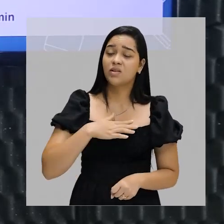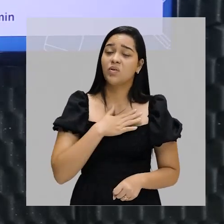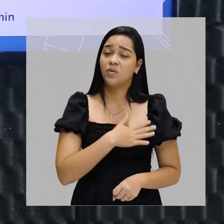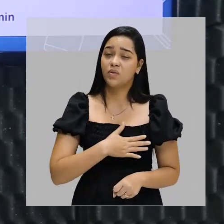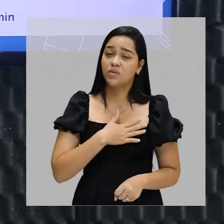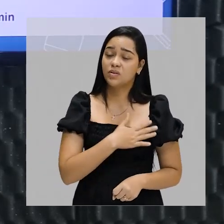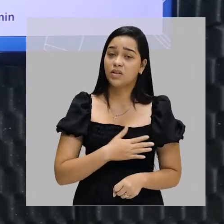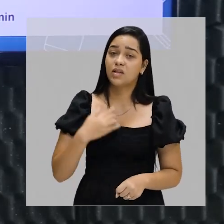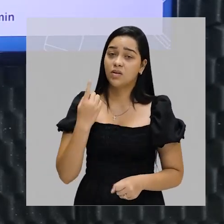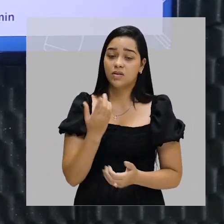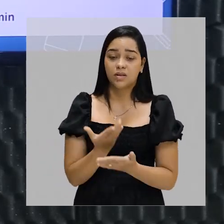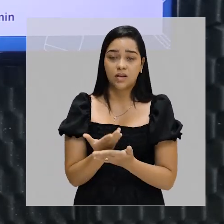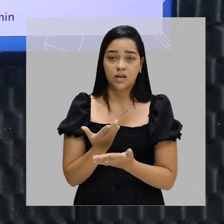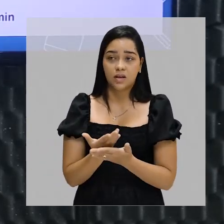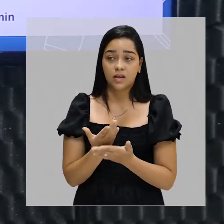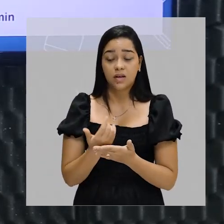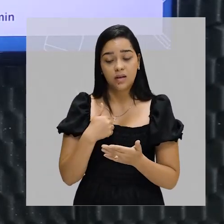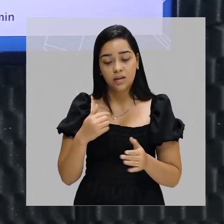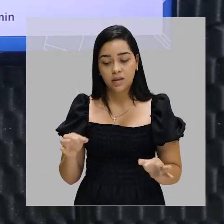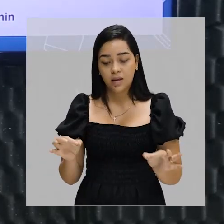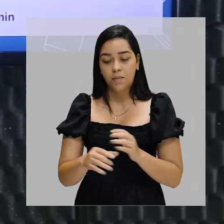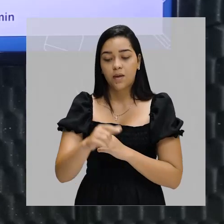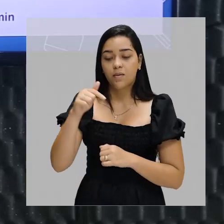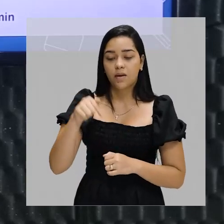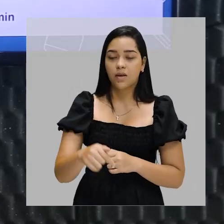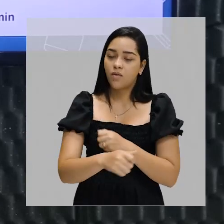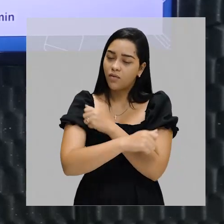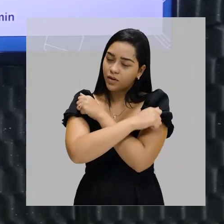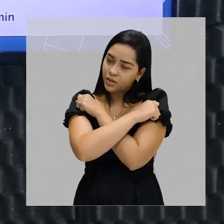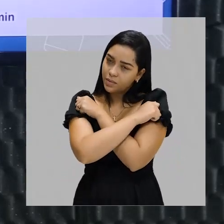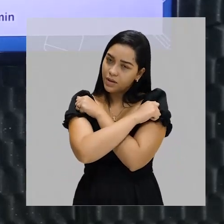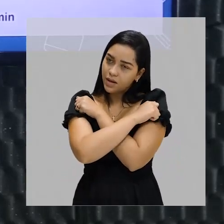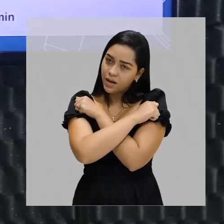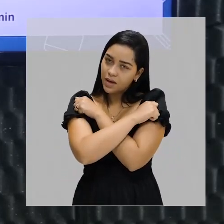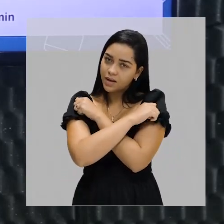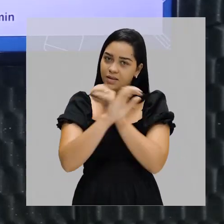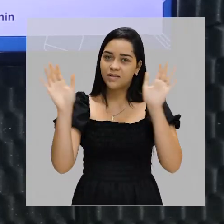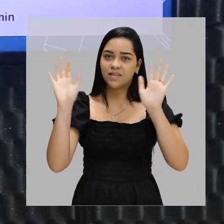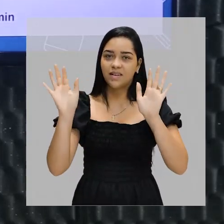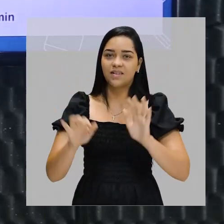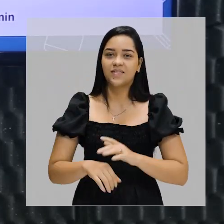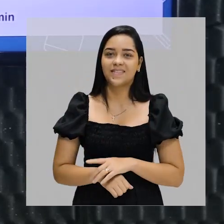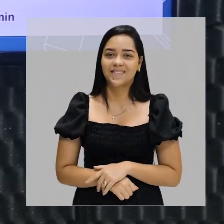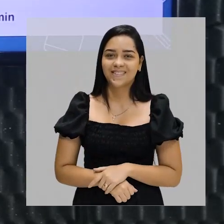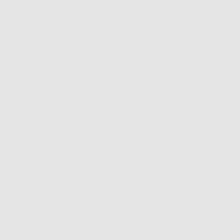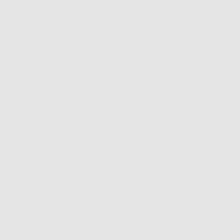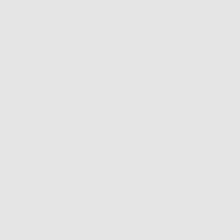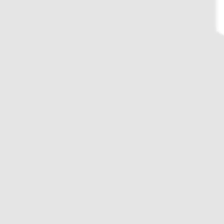gostado da nossa aula. Vou ficando por aqui, turma. Um forte abraço. Valeu!